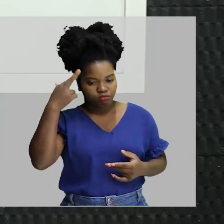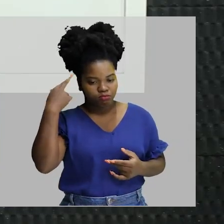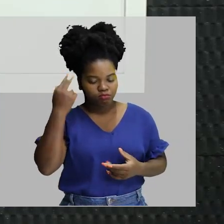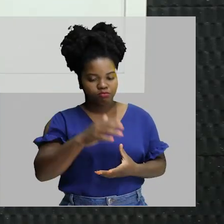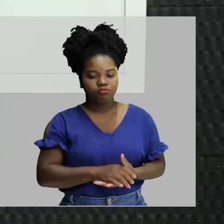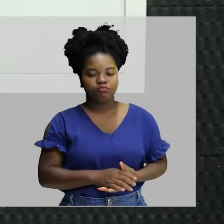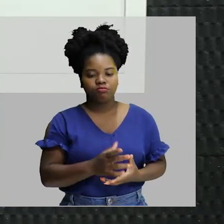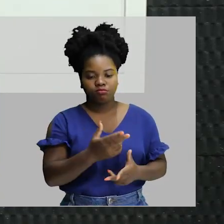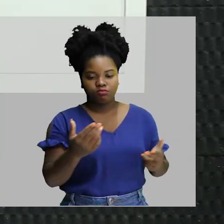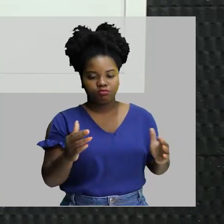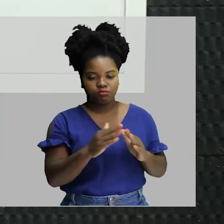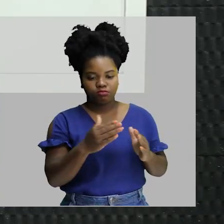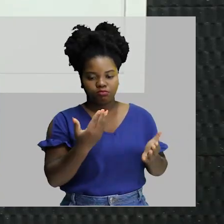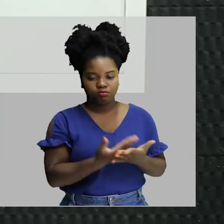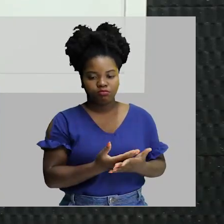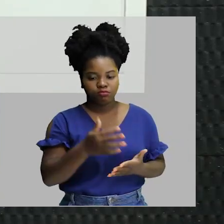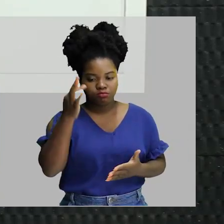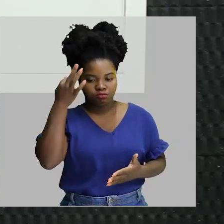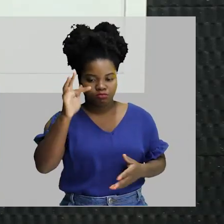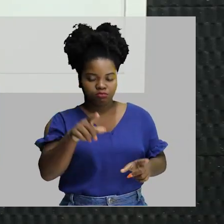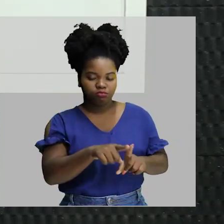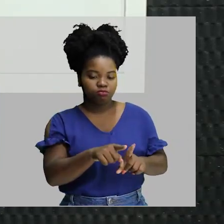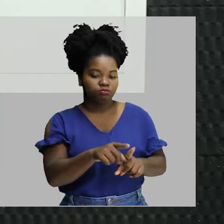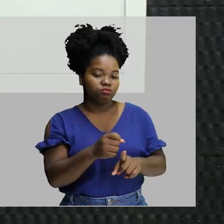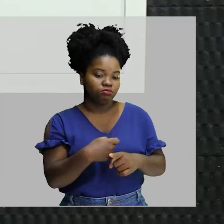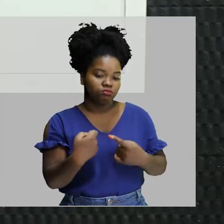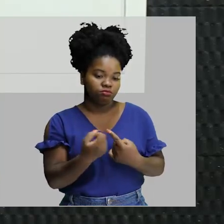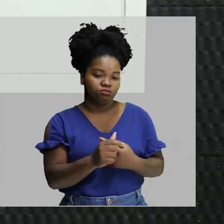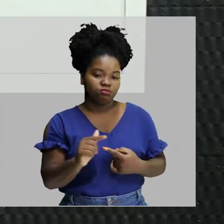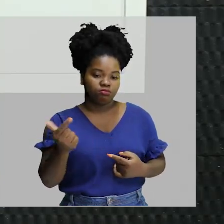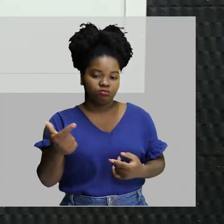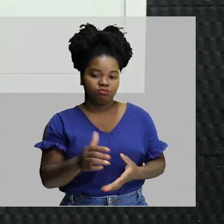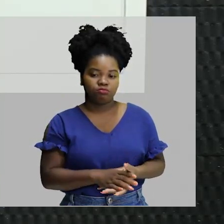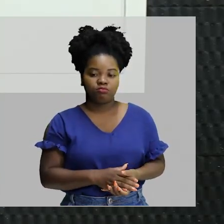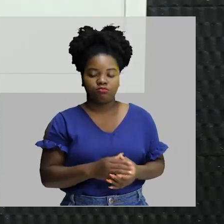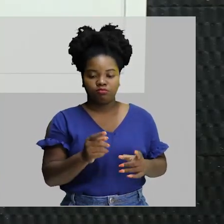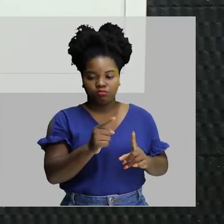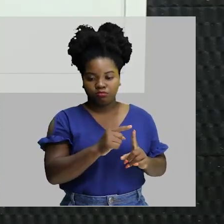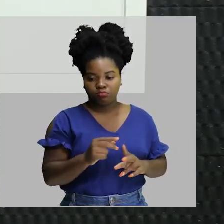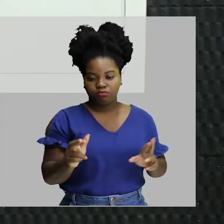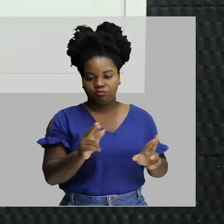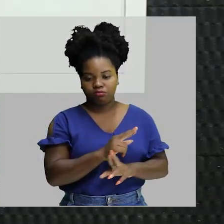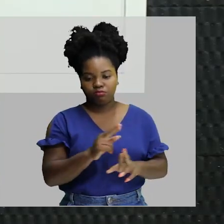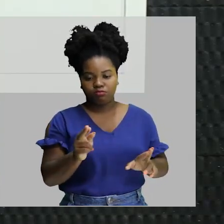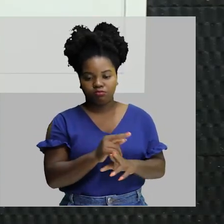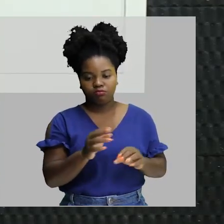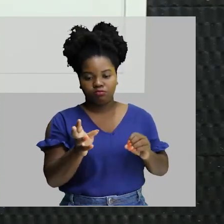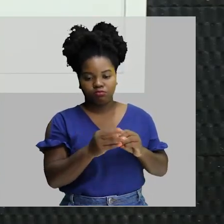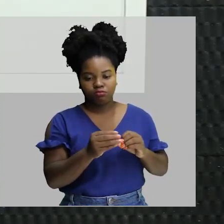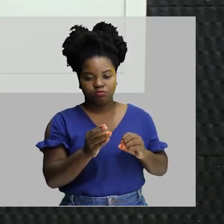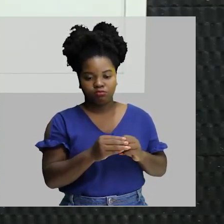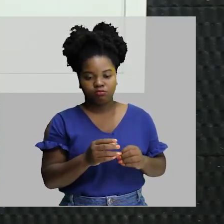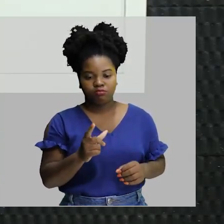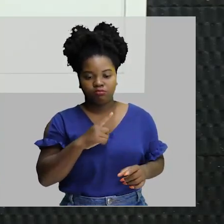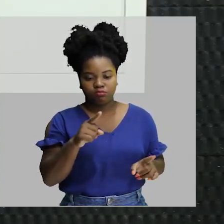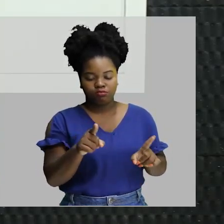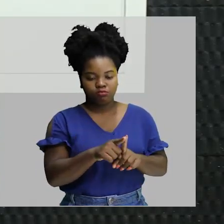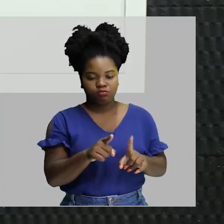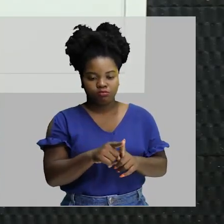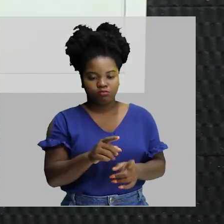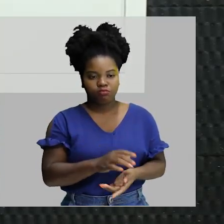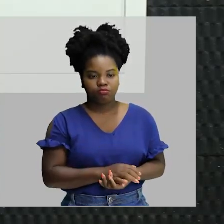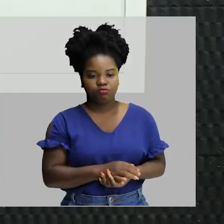várias escolas da filosofia, da sociologia e também de outros elementos associados ao conhecimento, certo? Temos